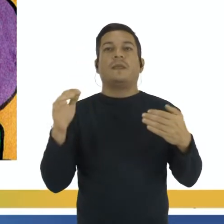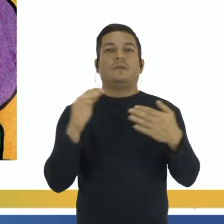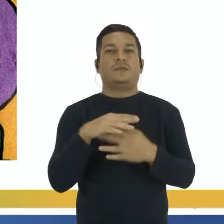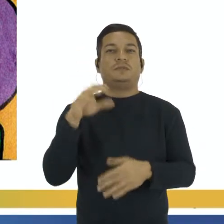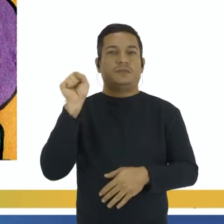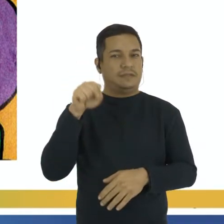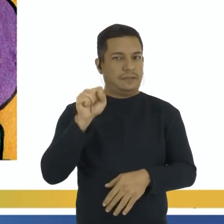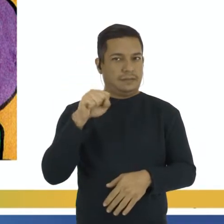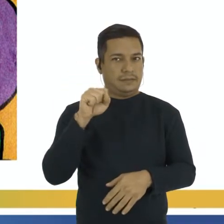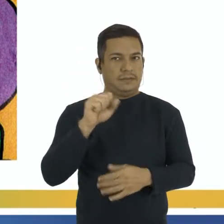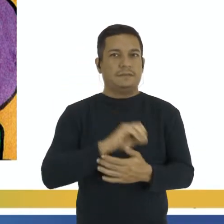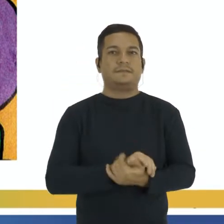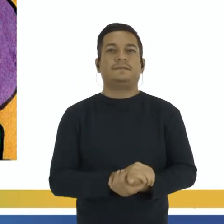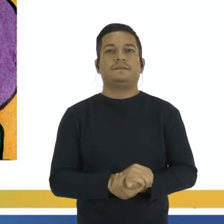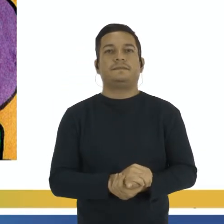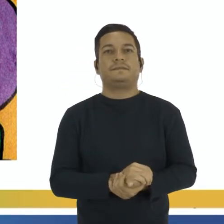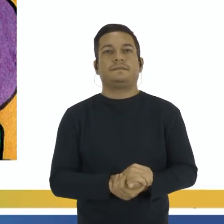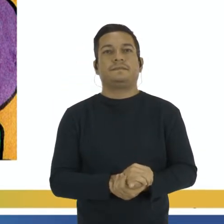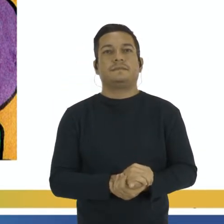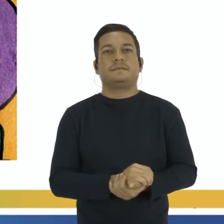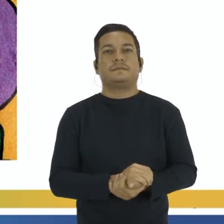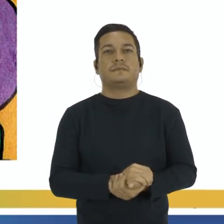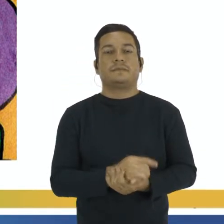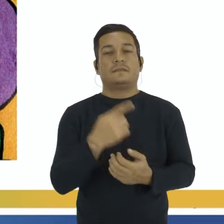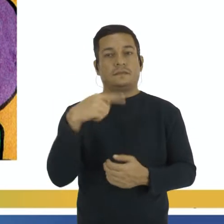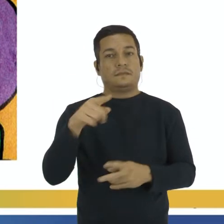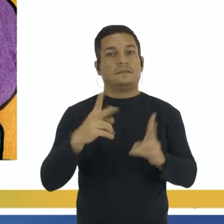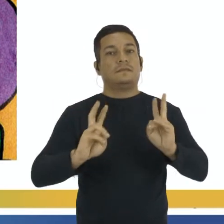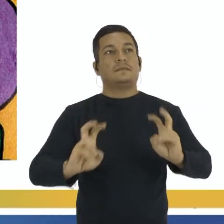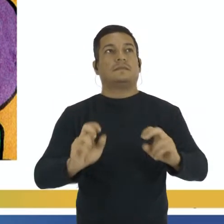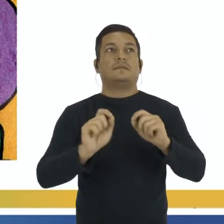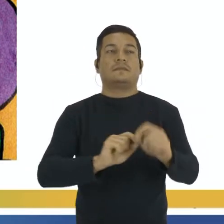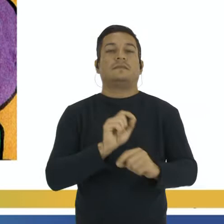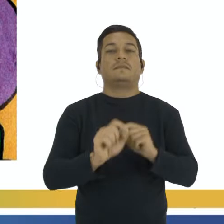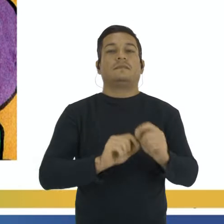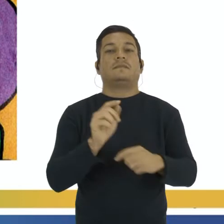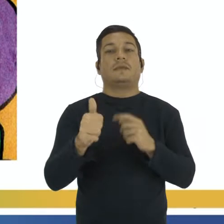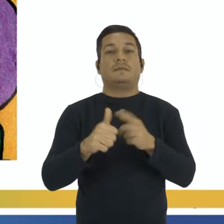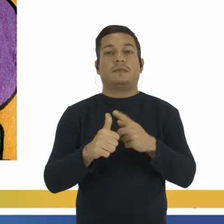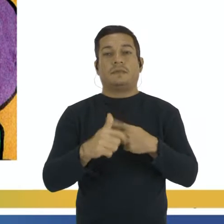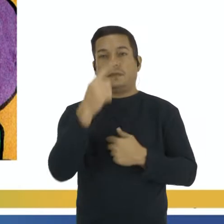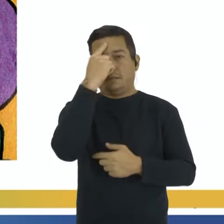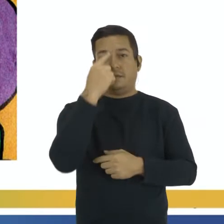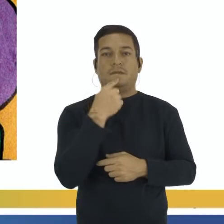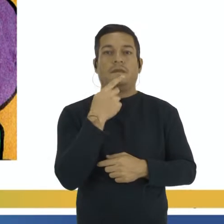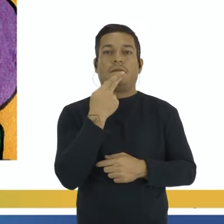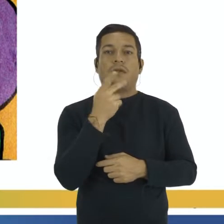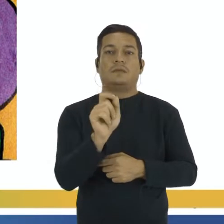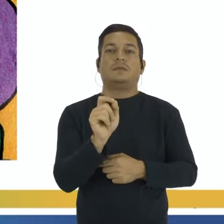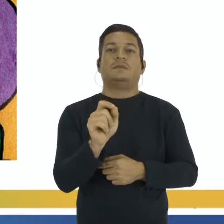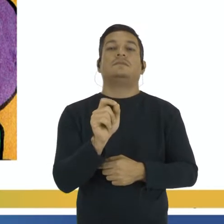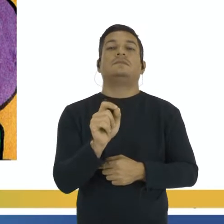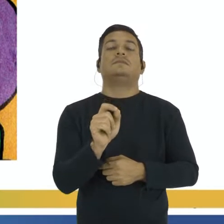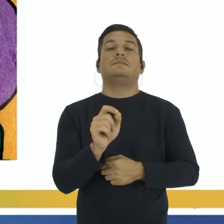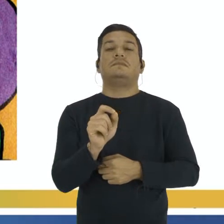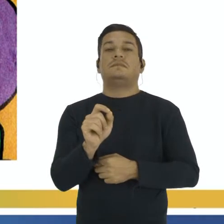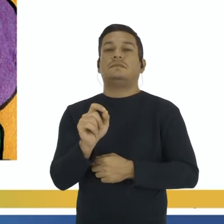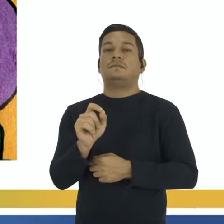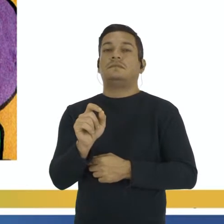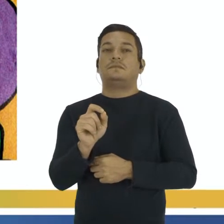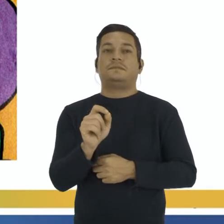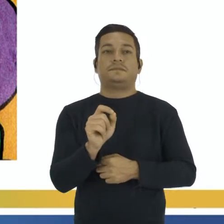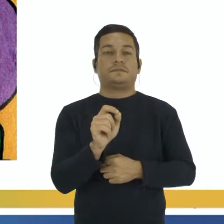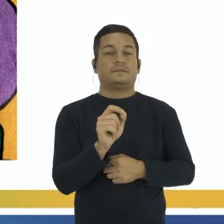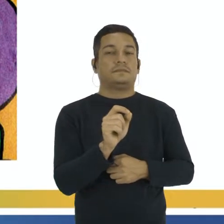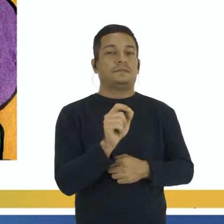sim. Então, nós podemos observar que a primeira figura, ela fala, o primeiro personagem, né, que